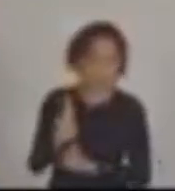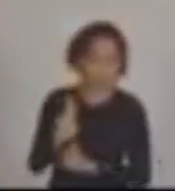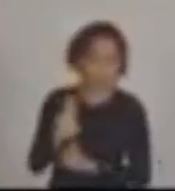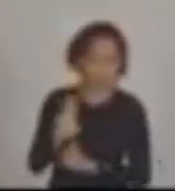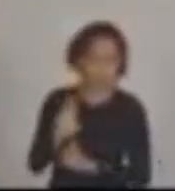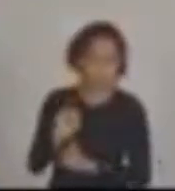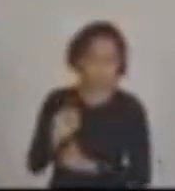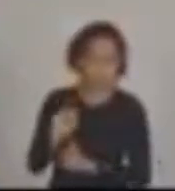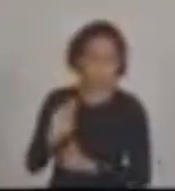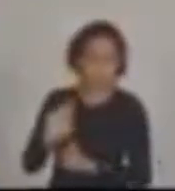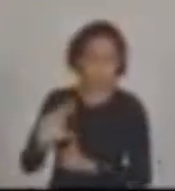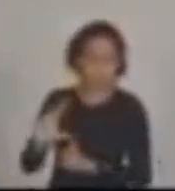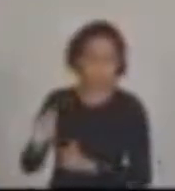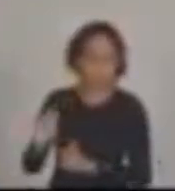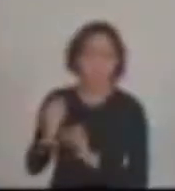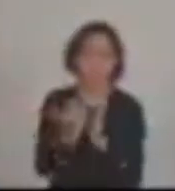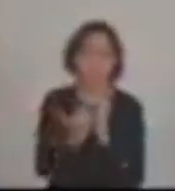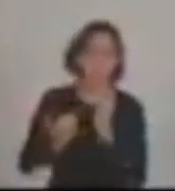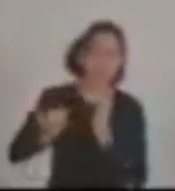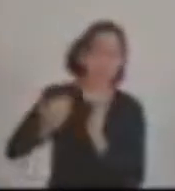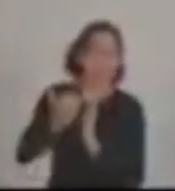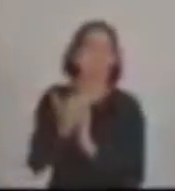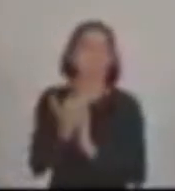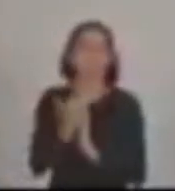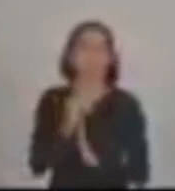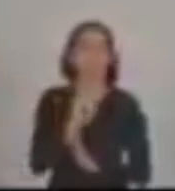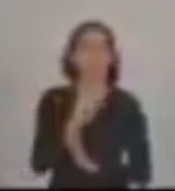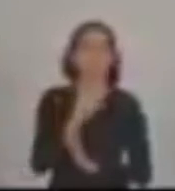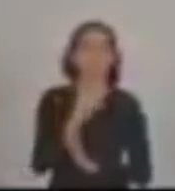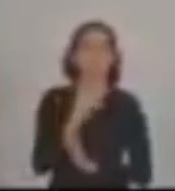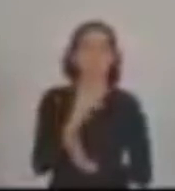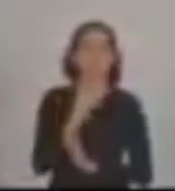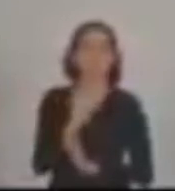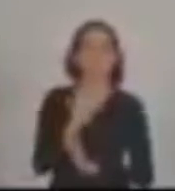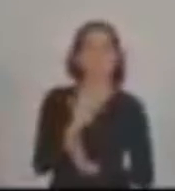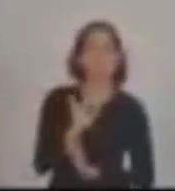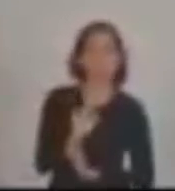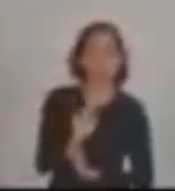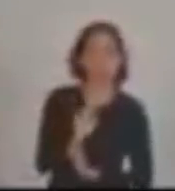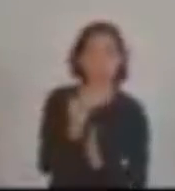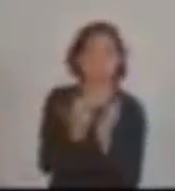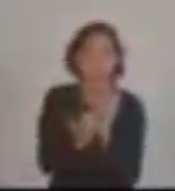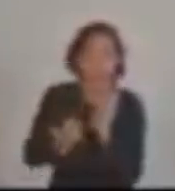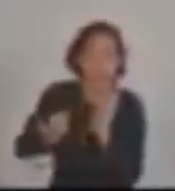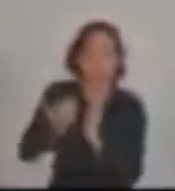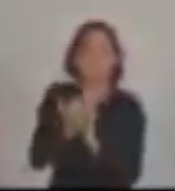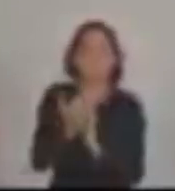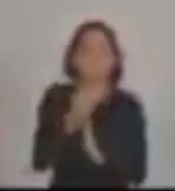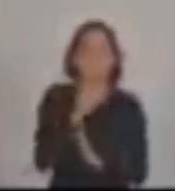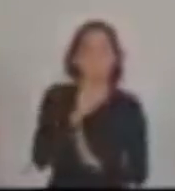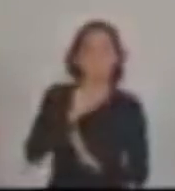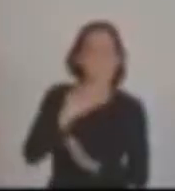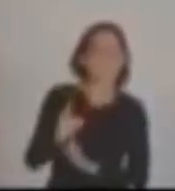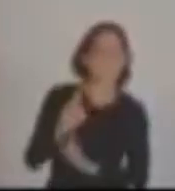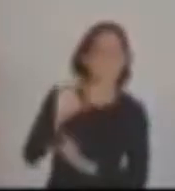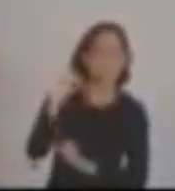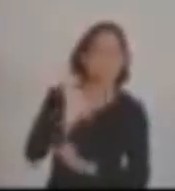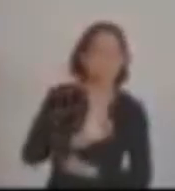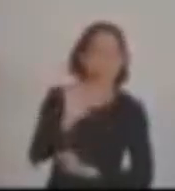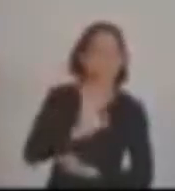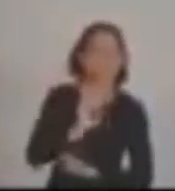até 1000% o IPTU de pobres, de pessoas que estão vivendo